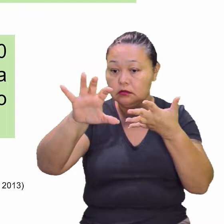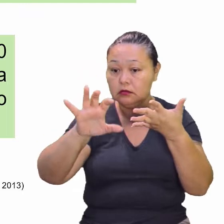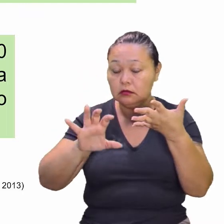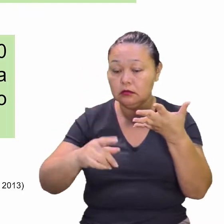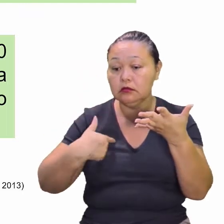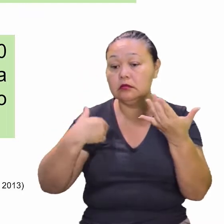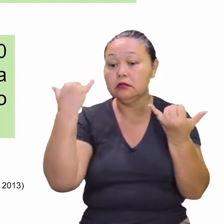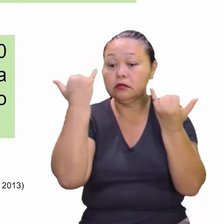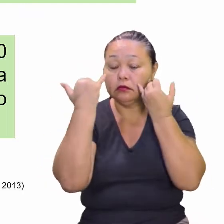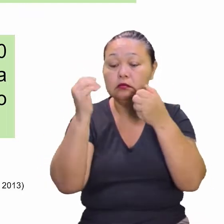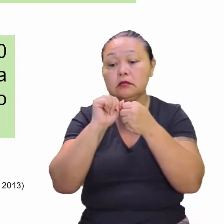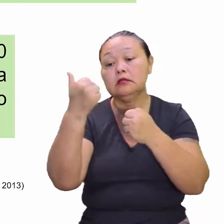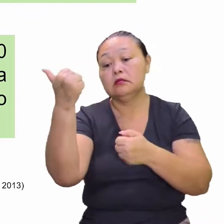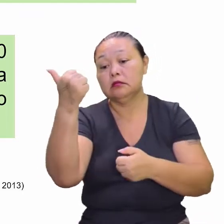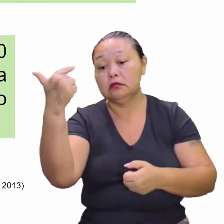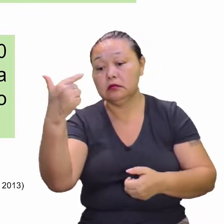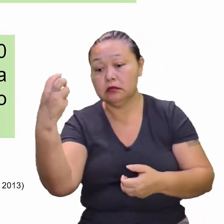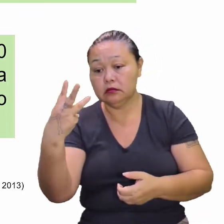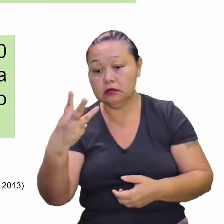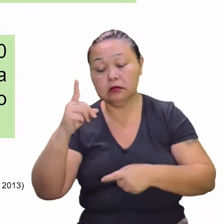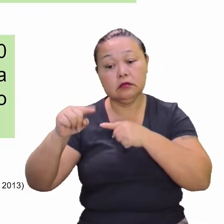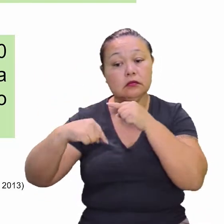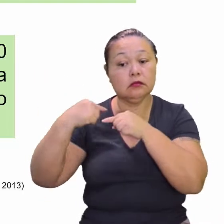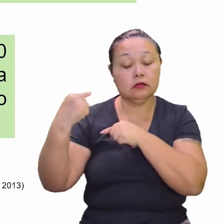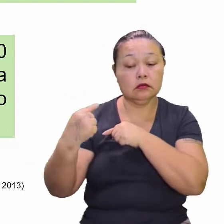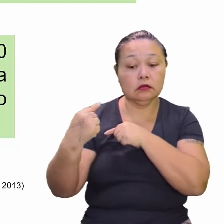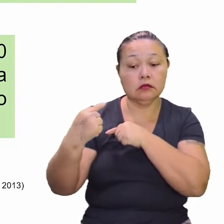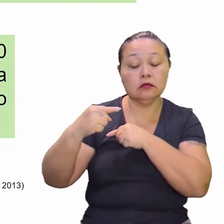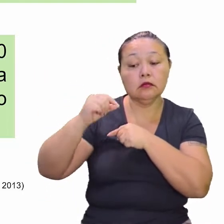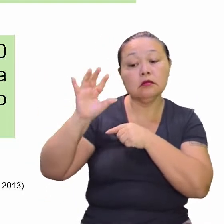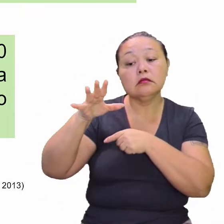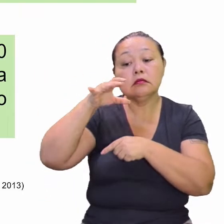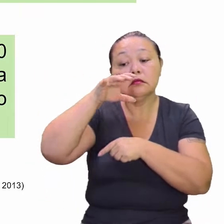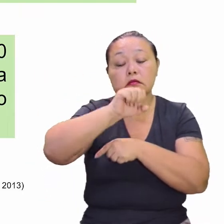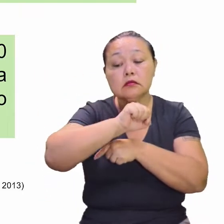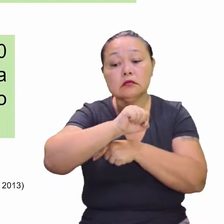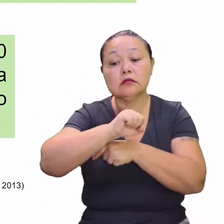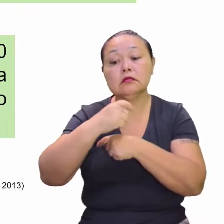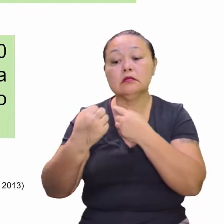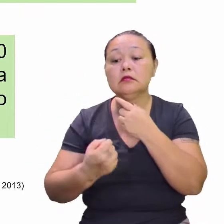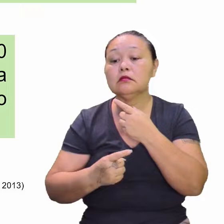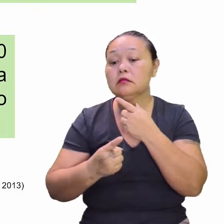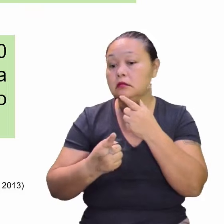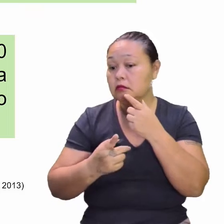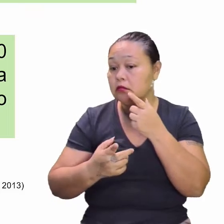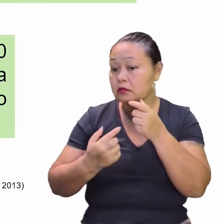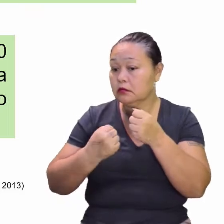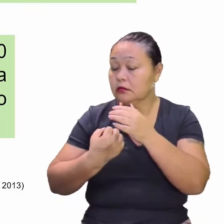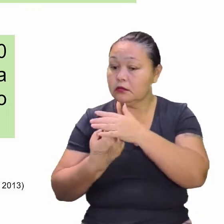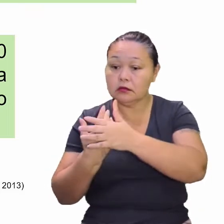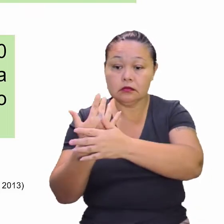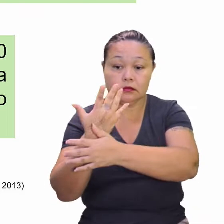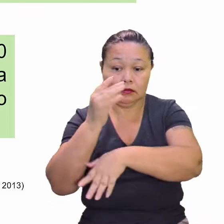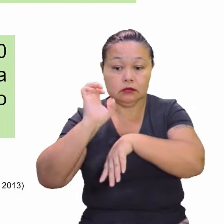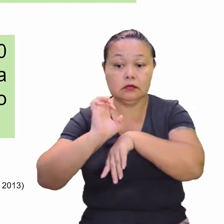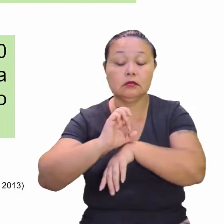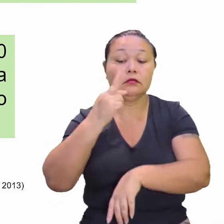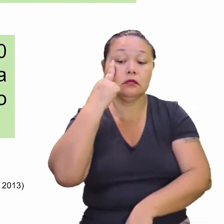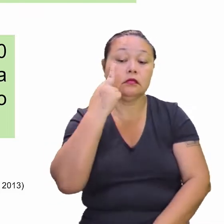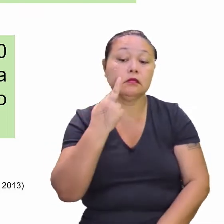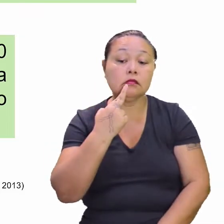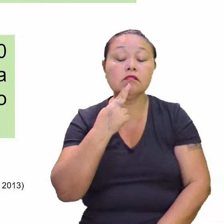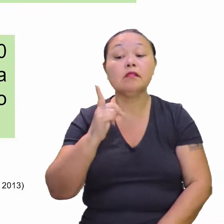A gente traz informação do primário, secundário, terciário e está fazendo aí uma pincelada acerca da produção de Rondônia. Mas nós teremos uma aula onde a gente